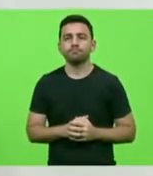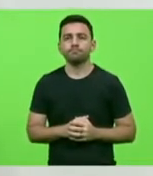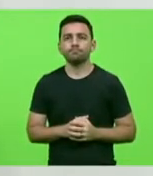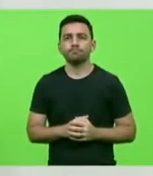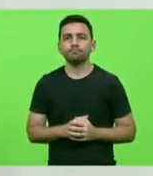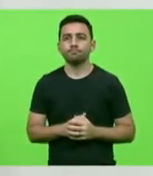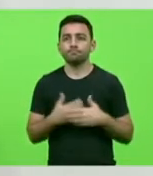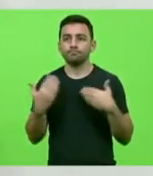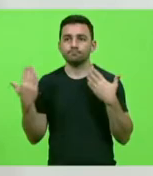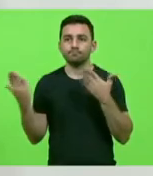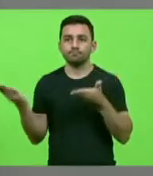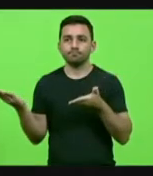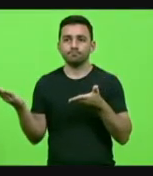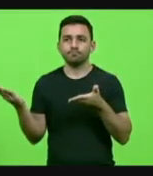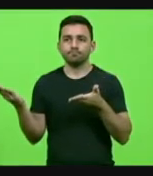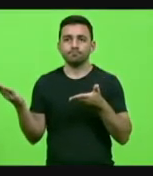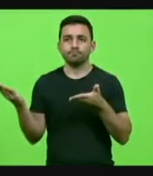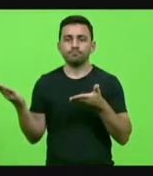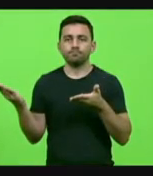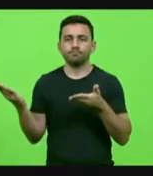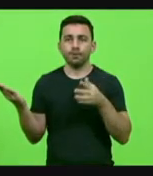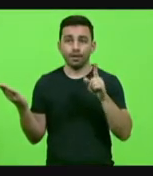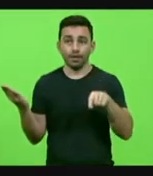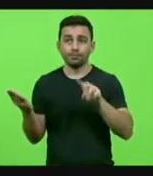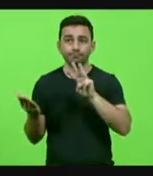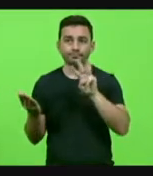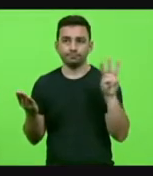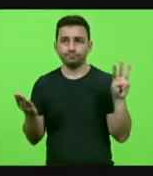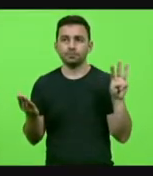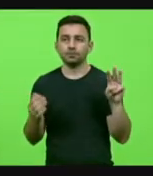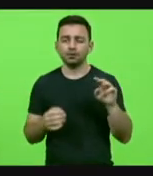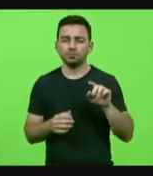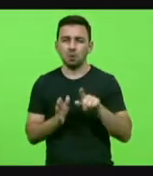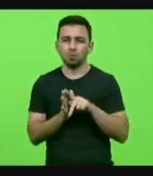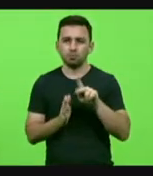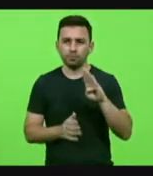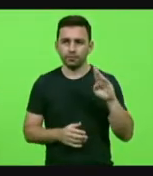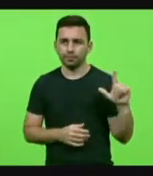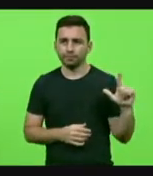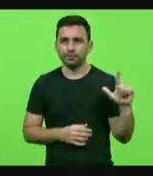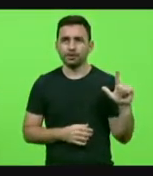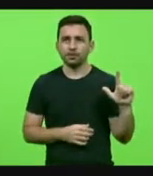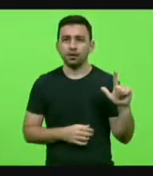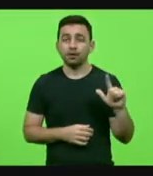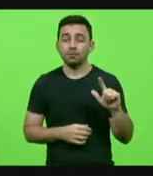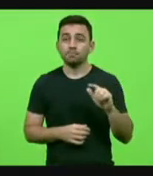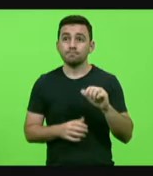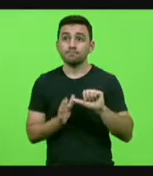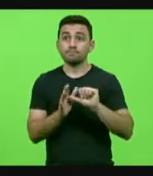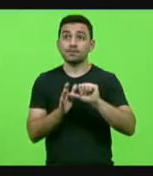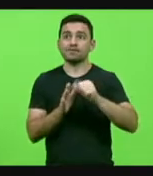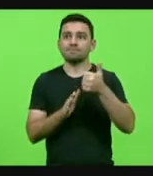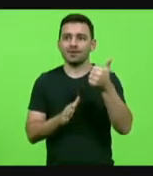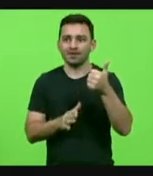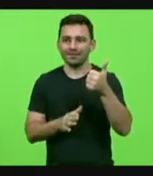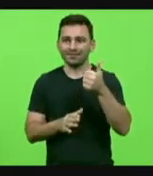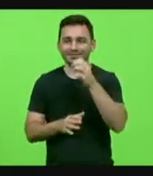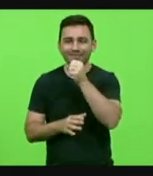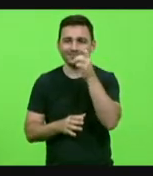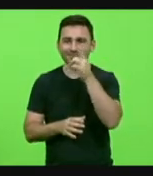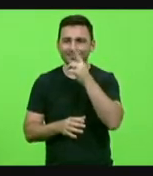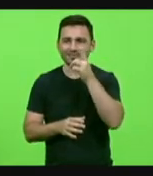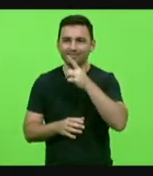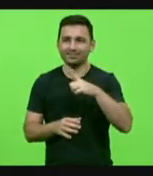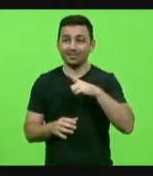Aí está esse site, o Blumenauense. Primeiro fim de semana de funcionamento do Parque